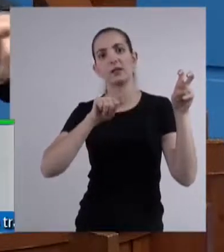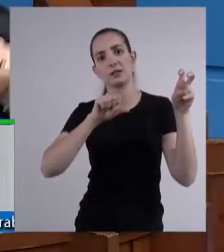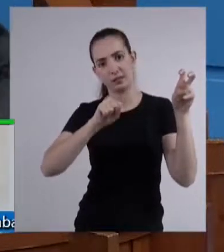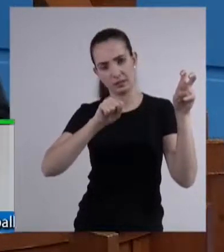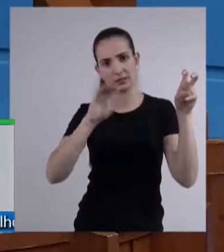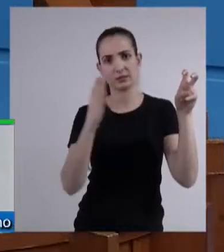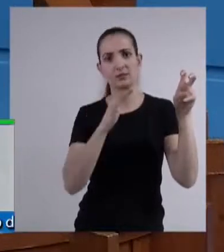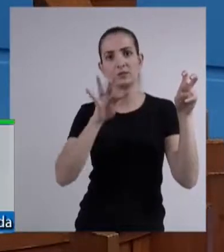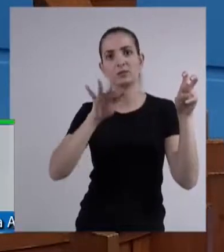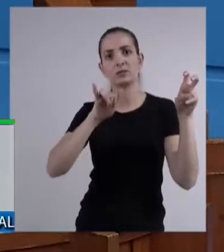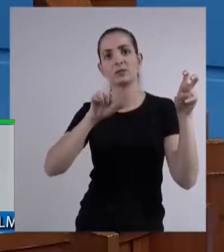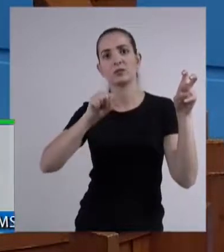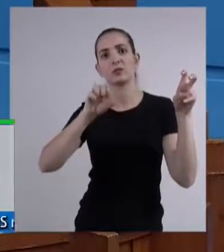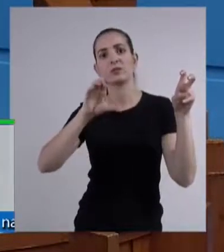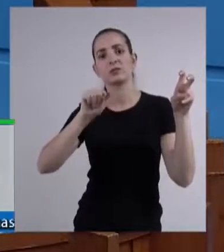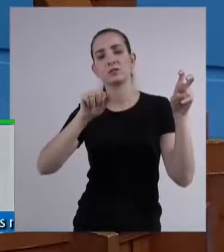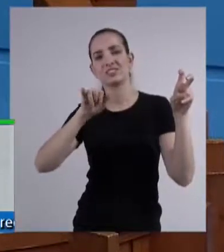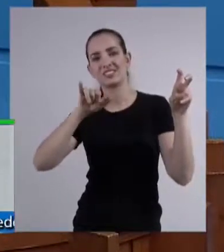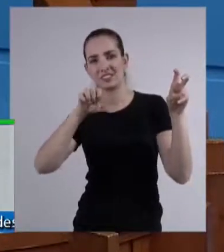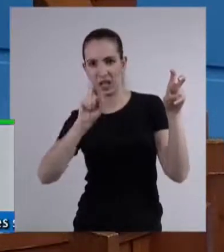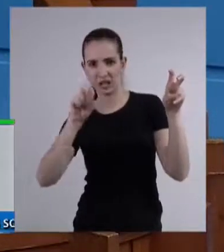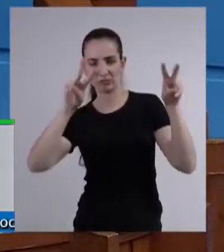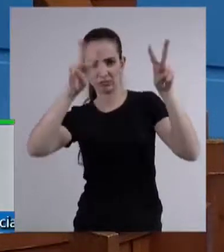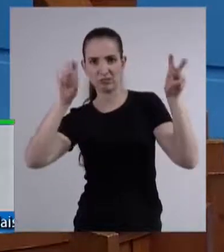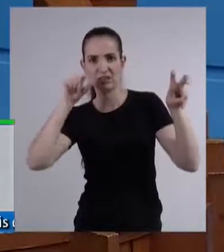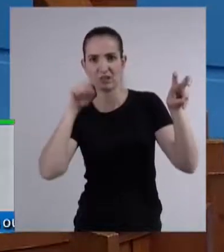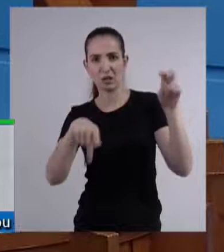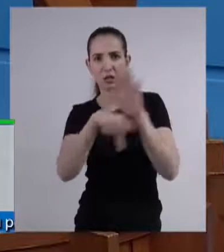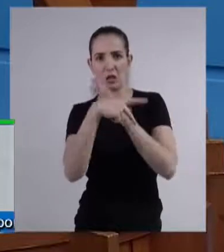saiu, eles legalizaram as pedaladas fiscais.